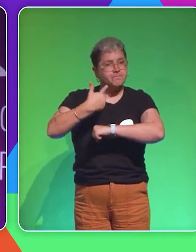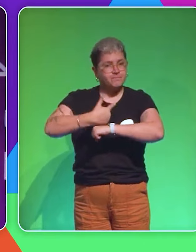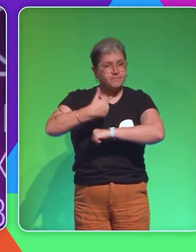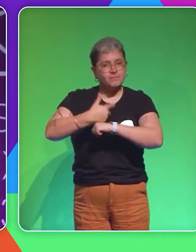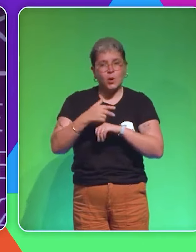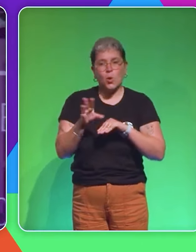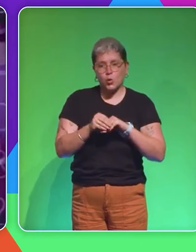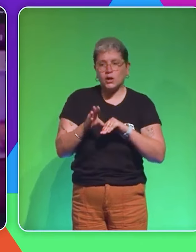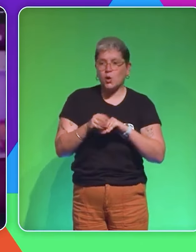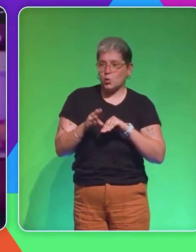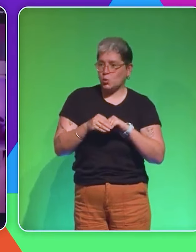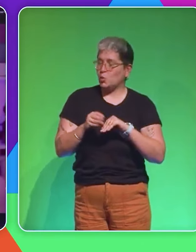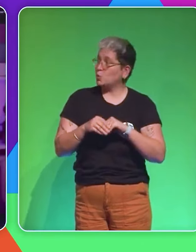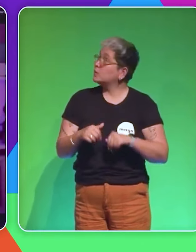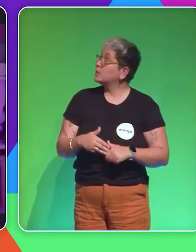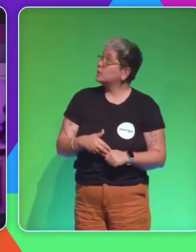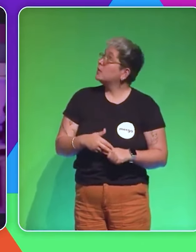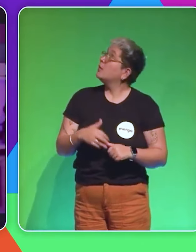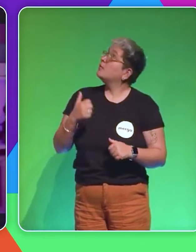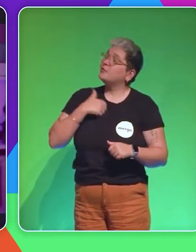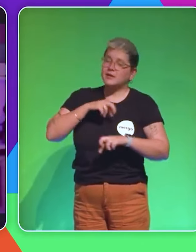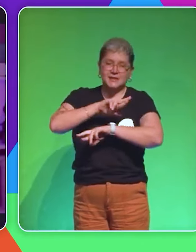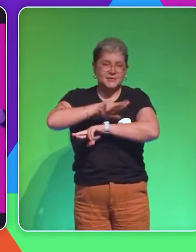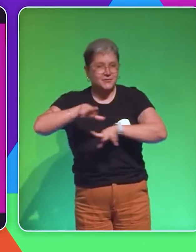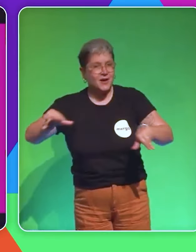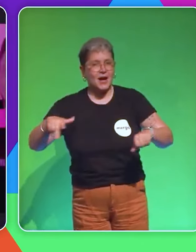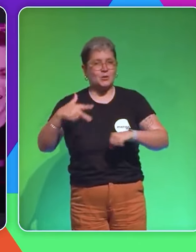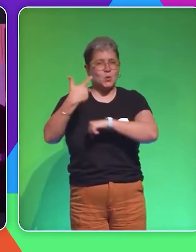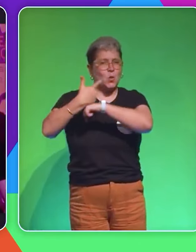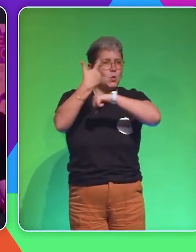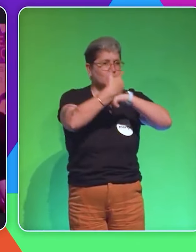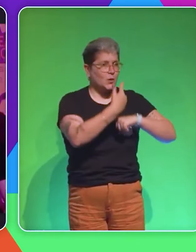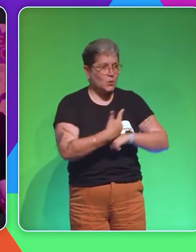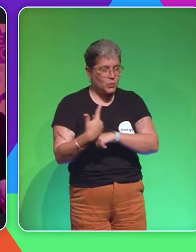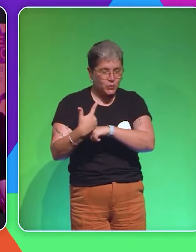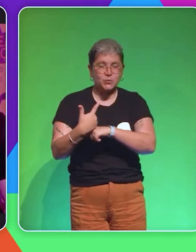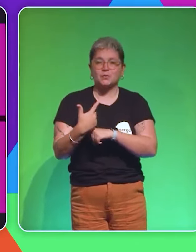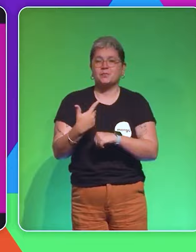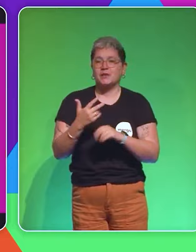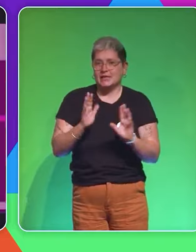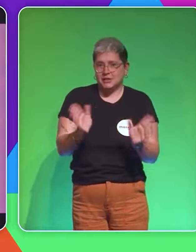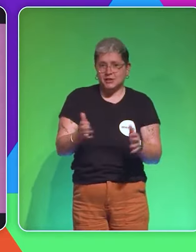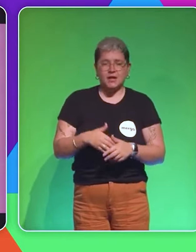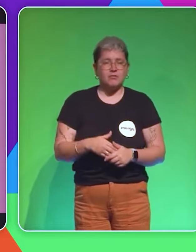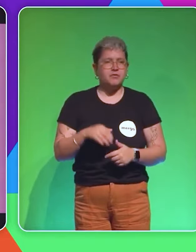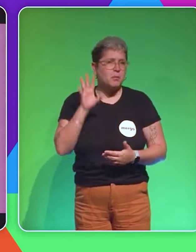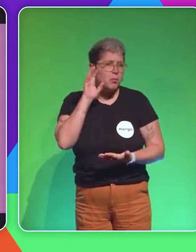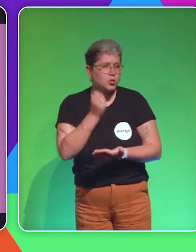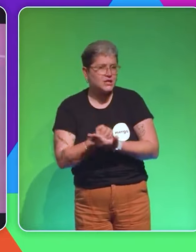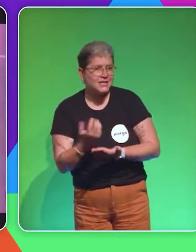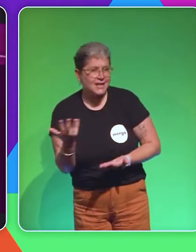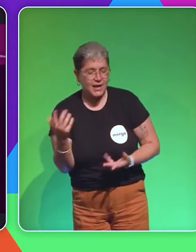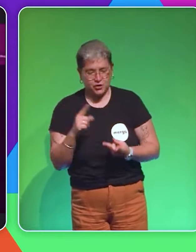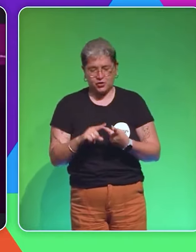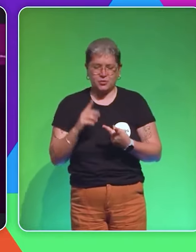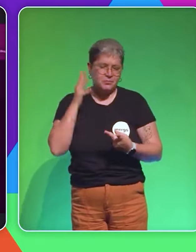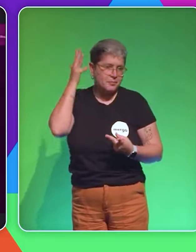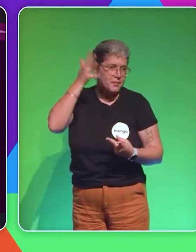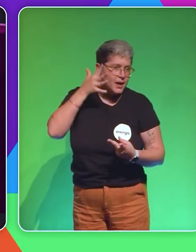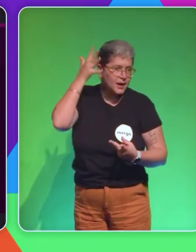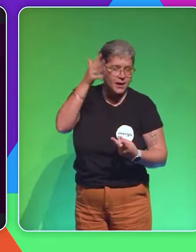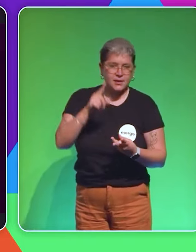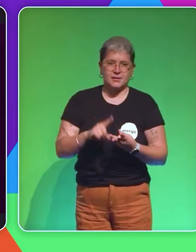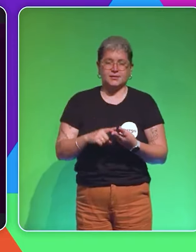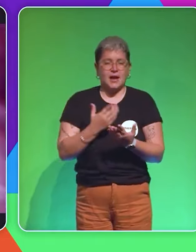eu enfim fiz todos os tipos de conteúdo vocês podem imaginar eh podcast palestra